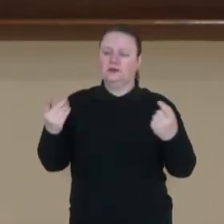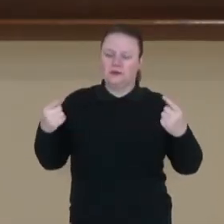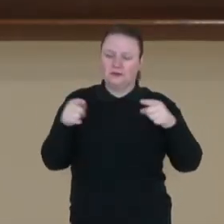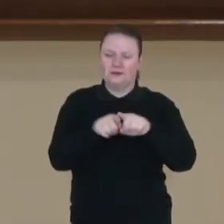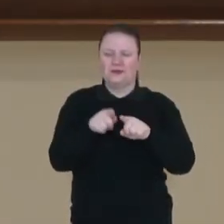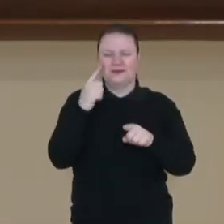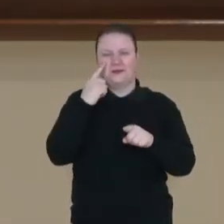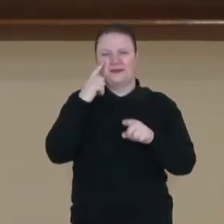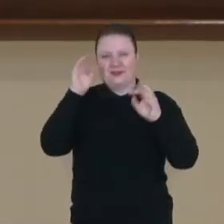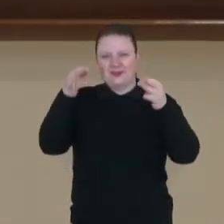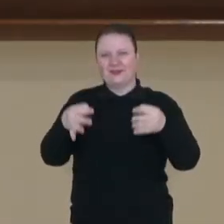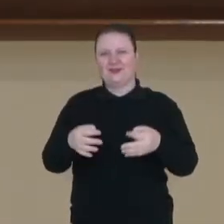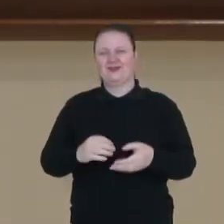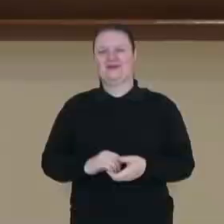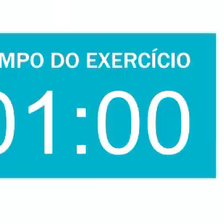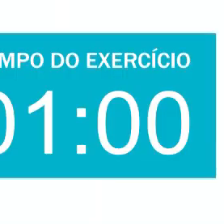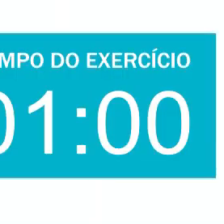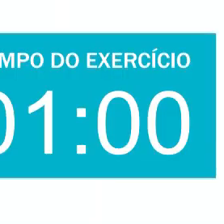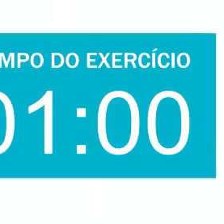se está tudo correto.